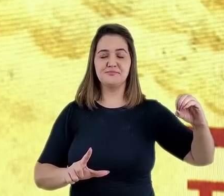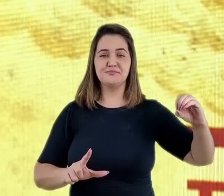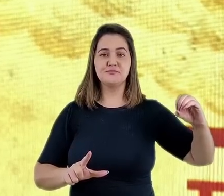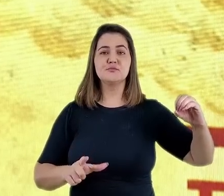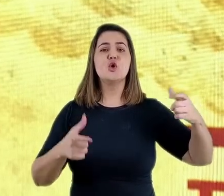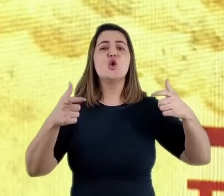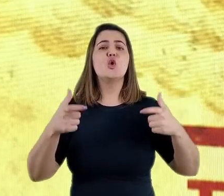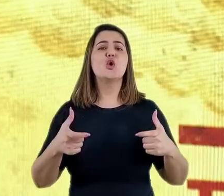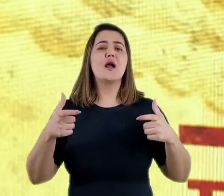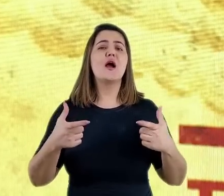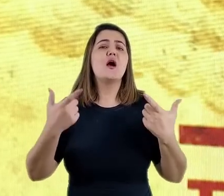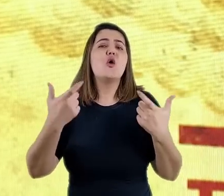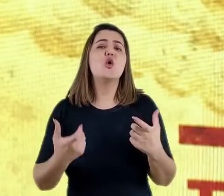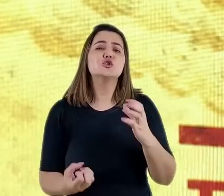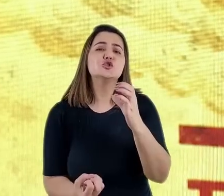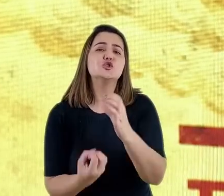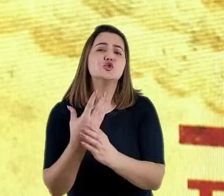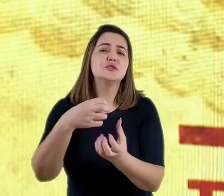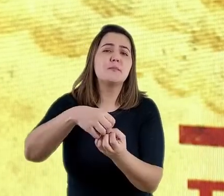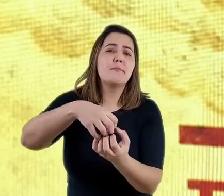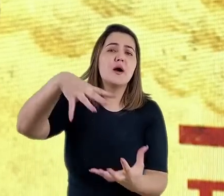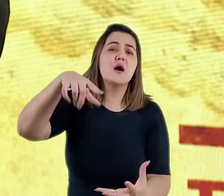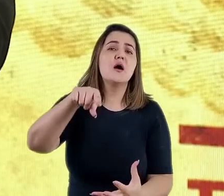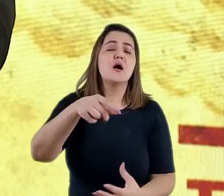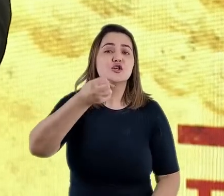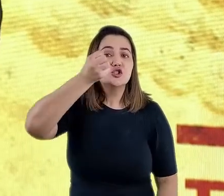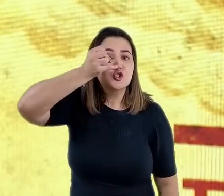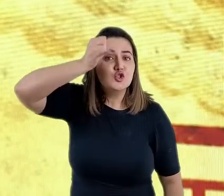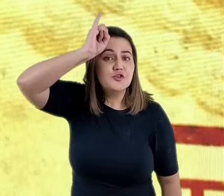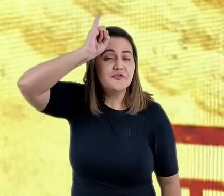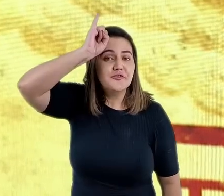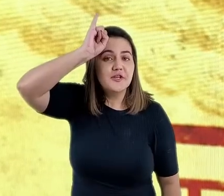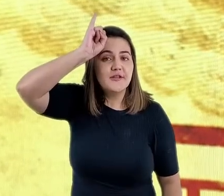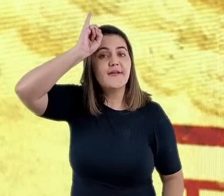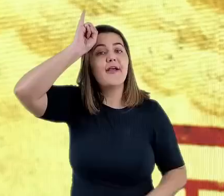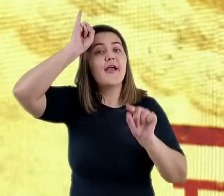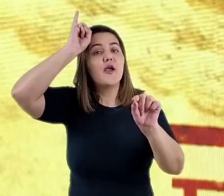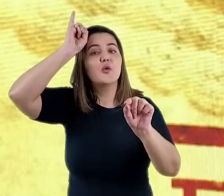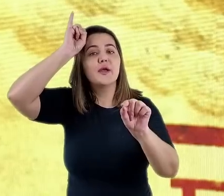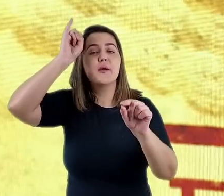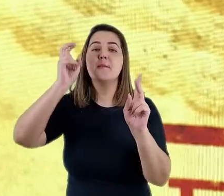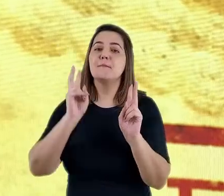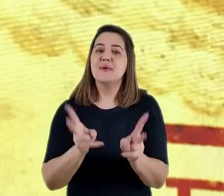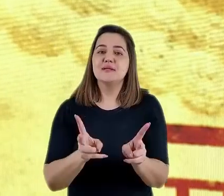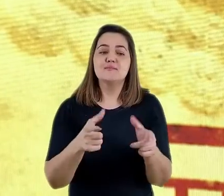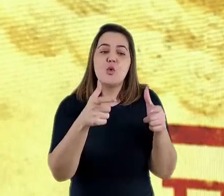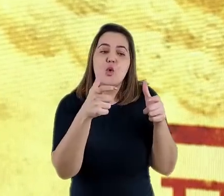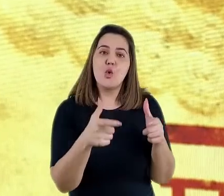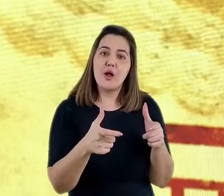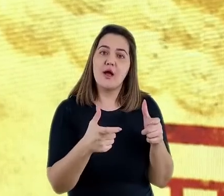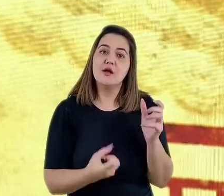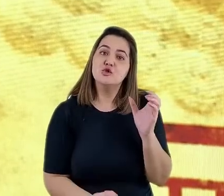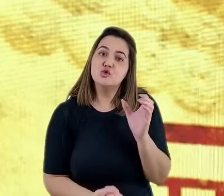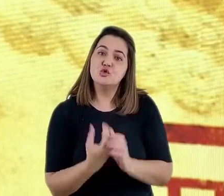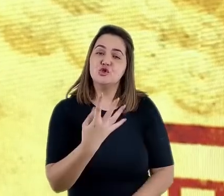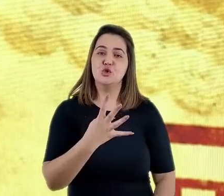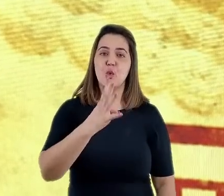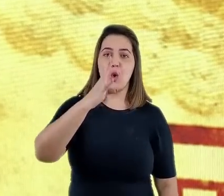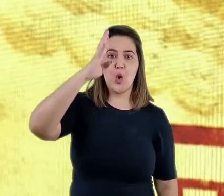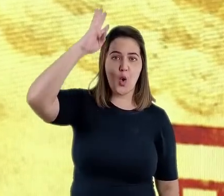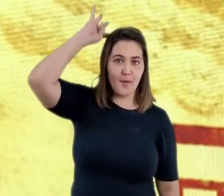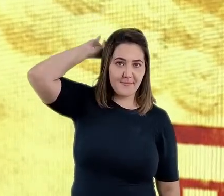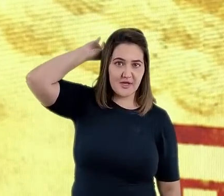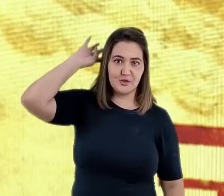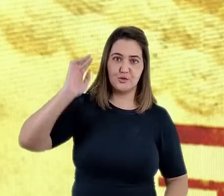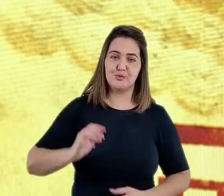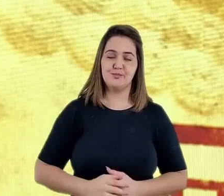que não é mencionado aqui, é claro. O local de onde viria o pequeno chifre seria, por coincidência, o mesmo lugar de